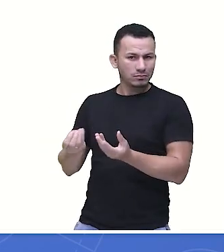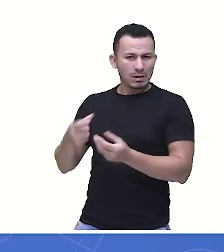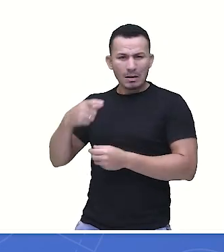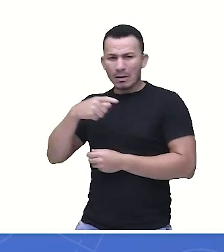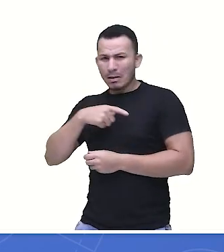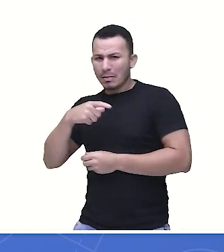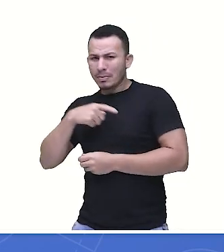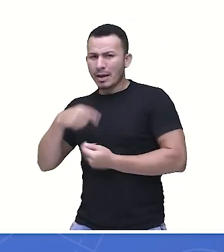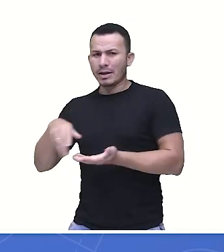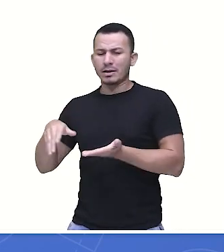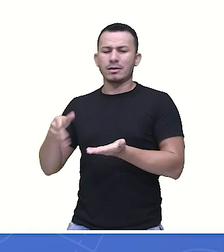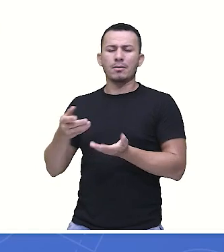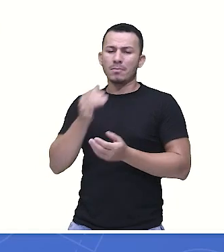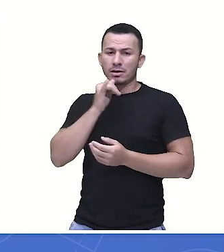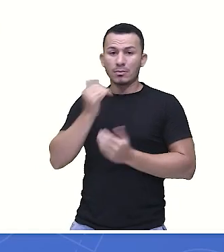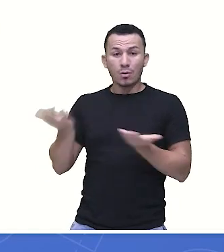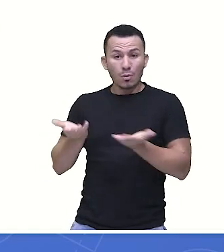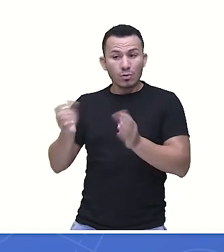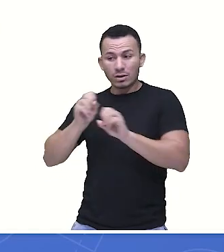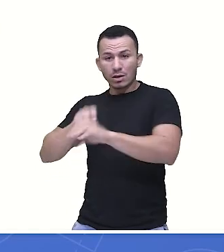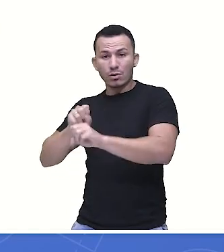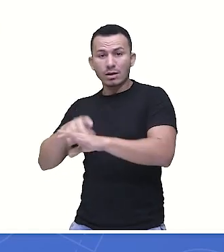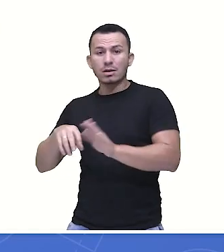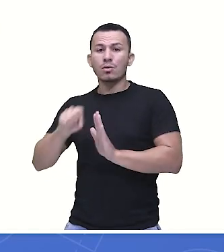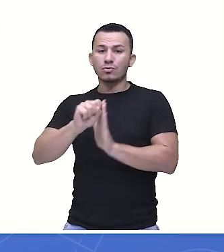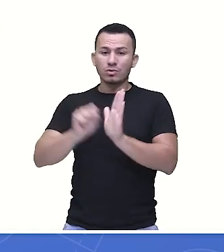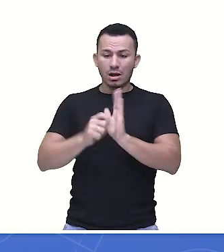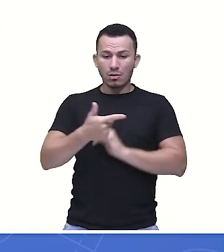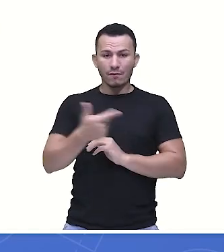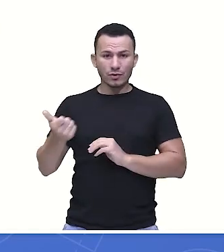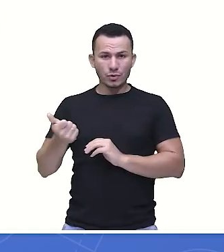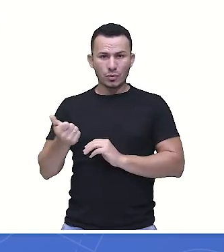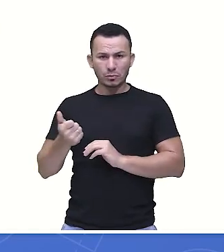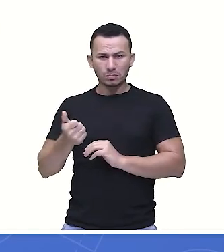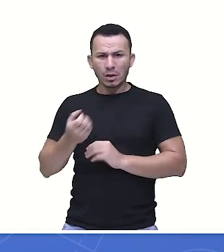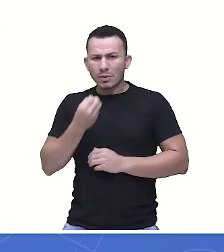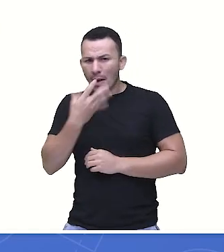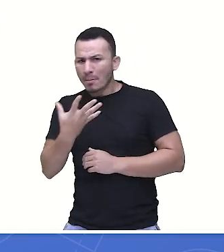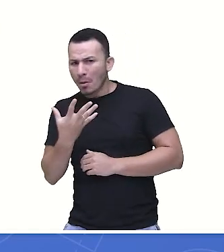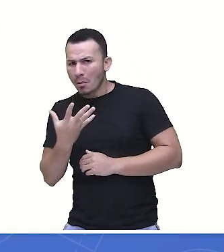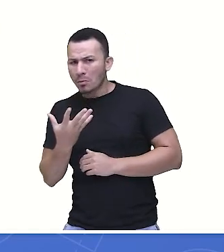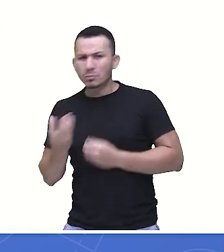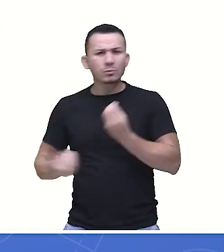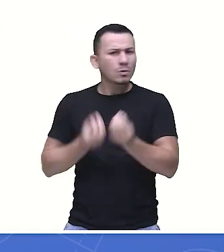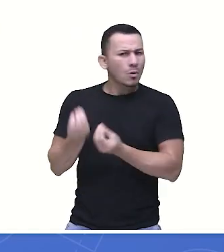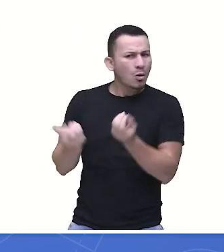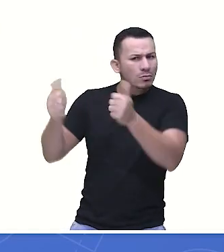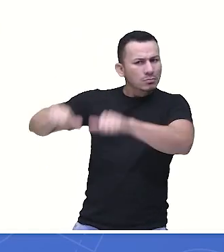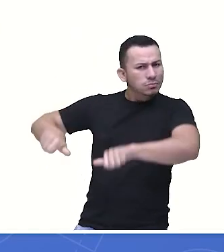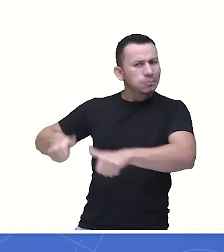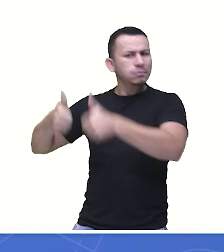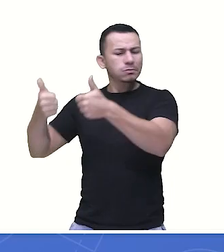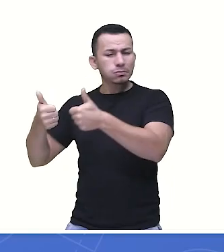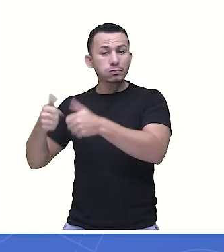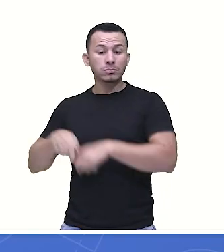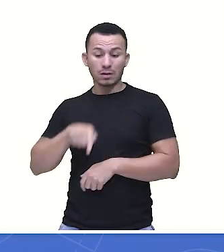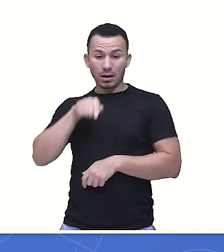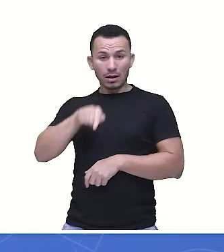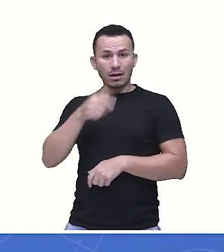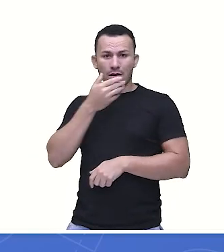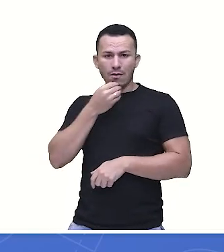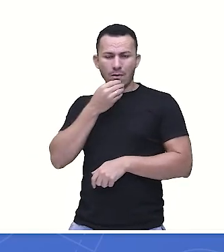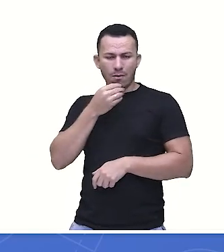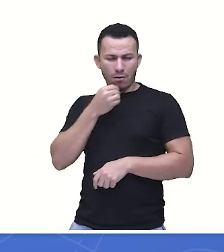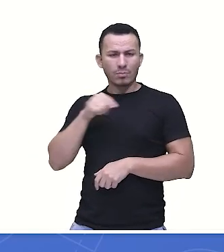responde às necessidades do século XXI? Como que deveria ser essa escola do século XXI? Aí o Morin escreve, né,